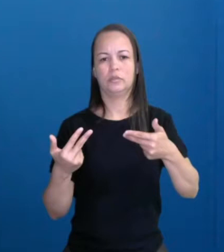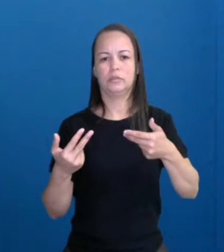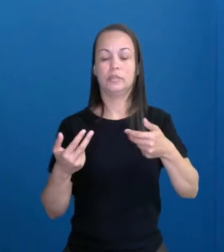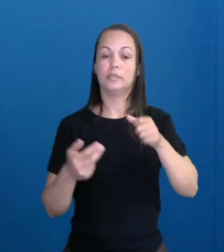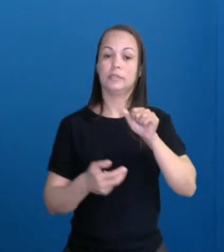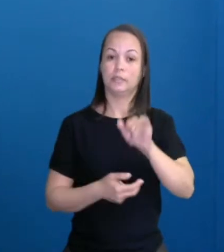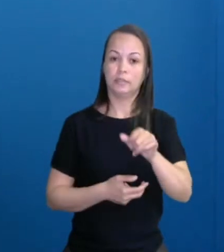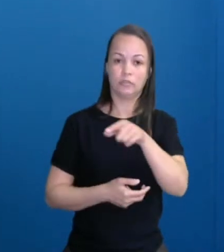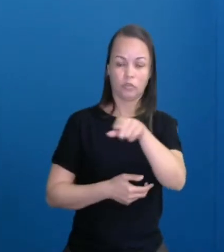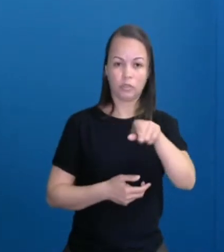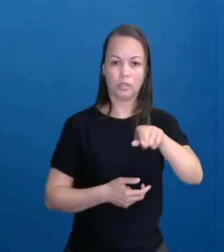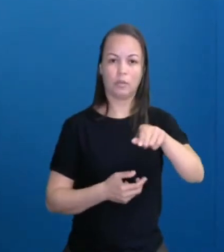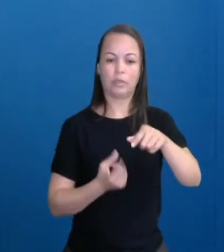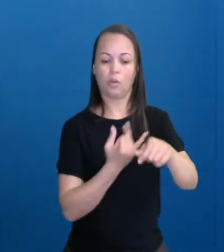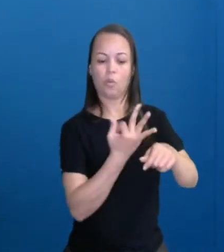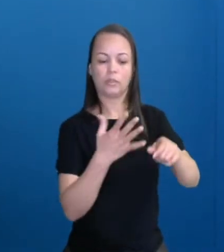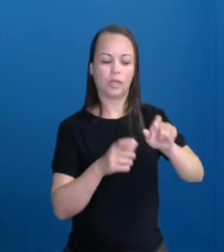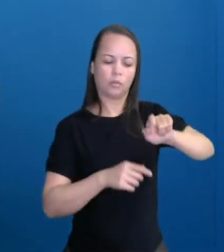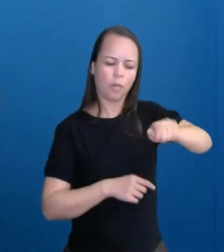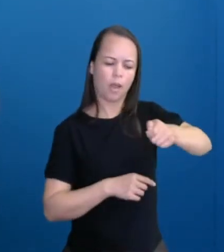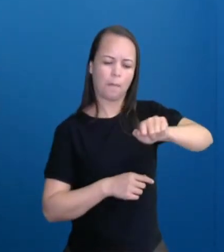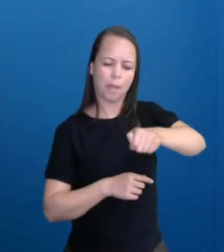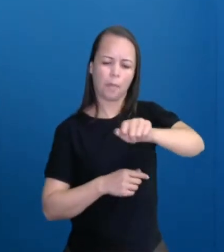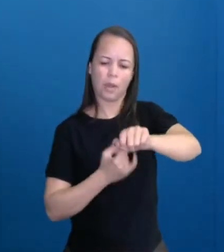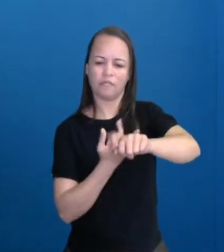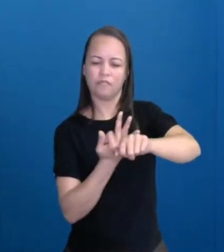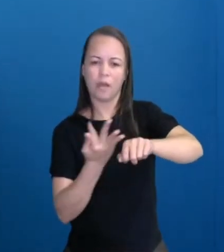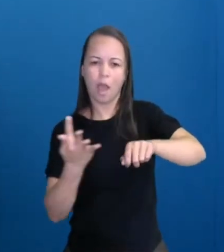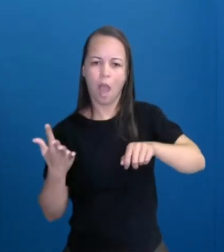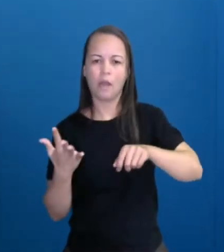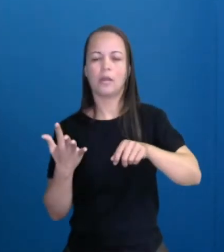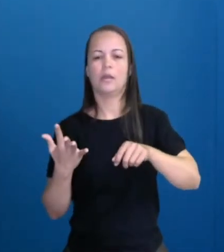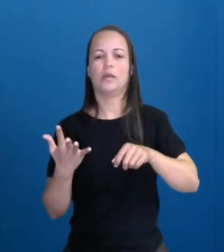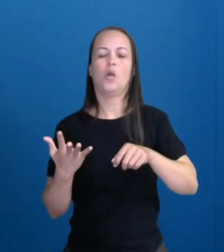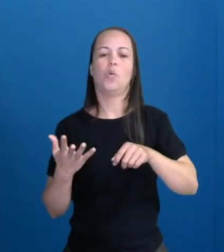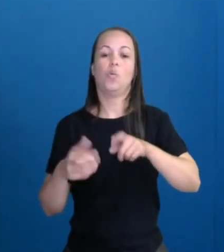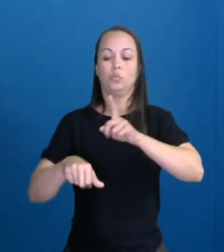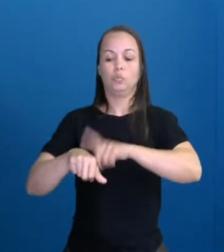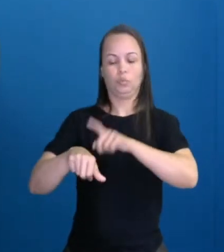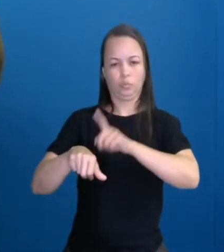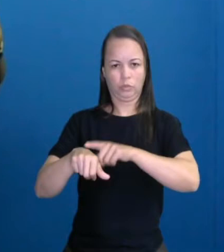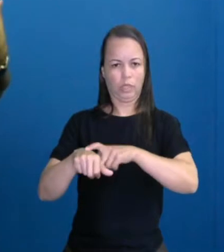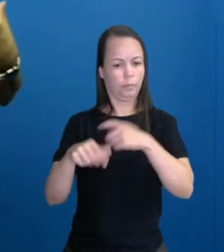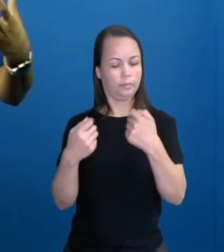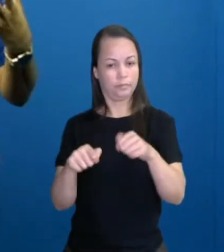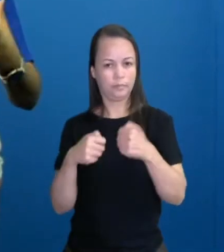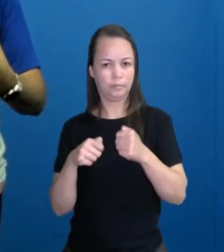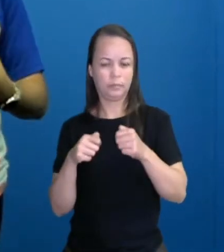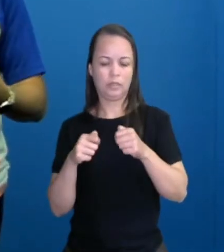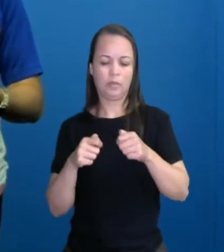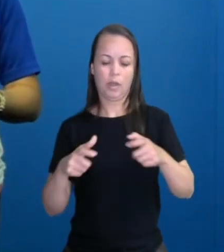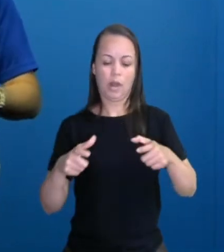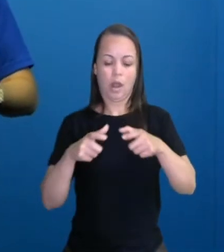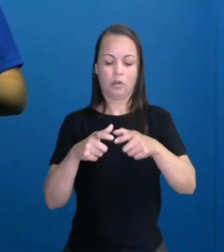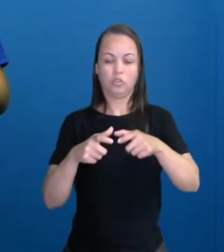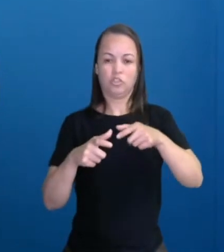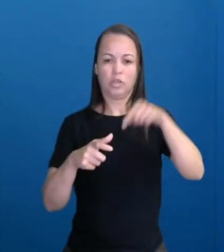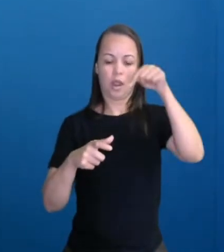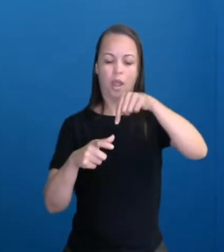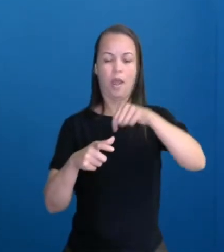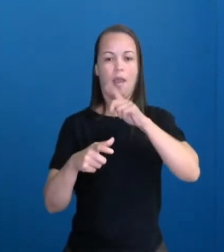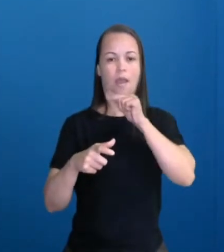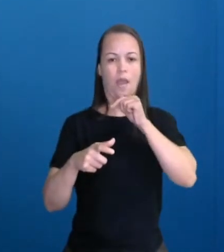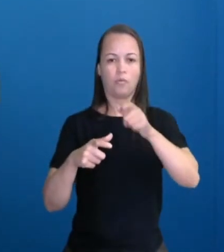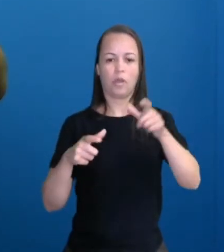aumenta a quantidade de torneiras ligadas lá, o tempo necessário para encher aquele reservatório, ele